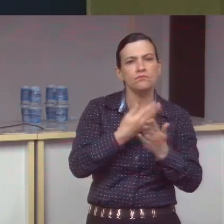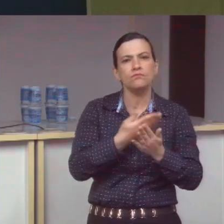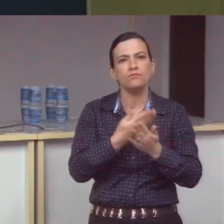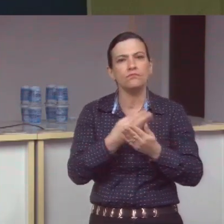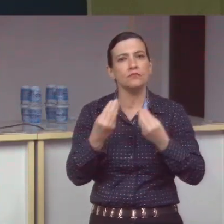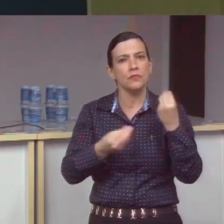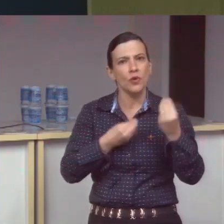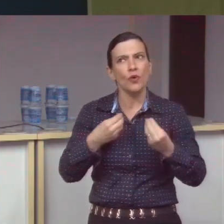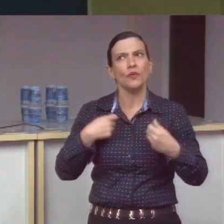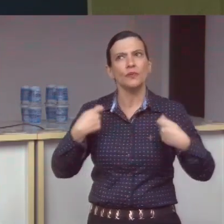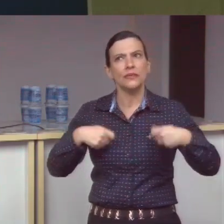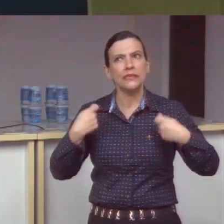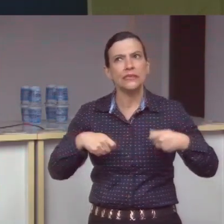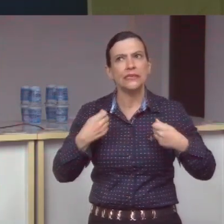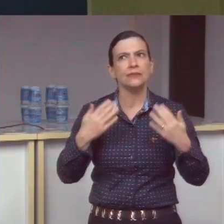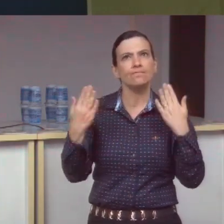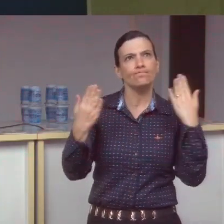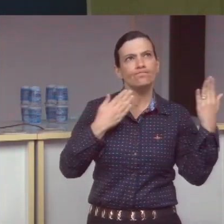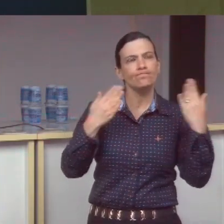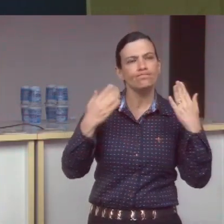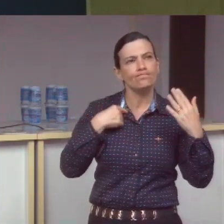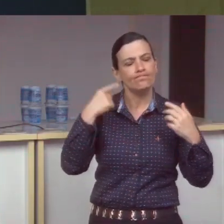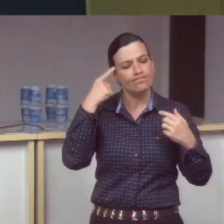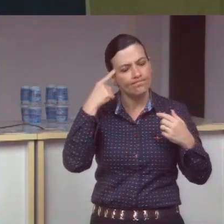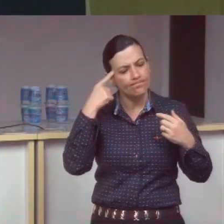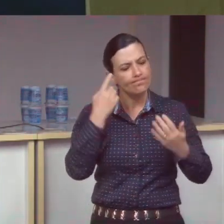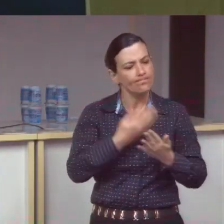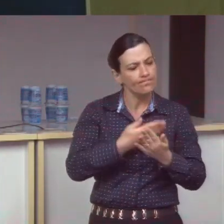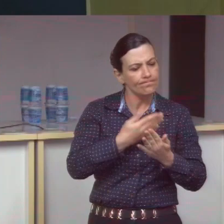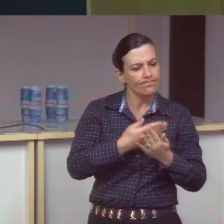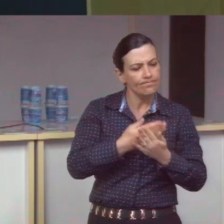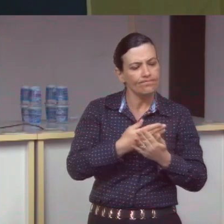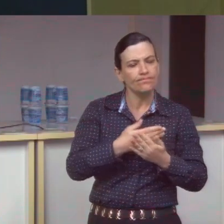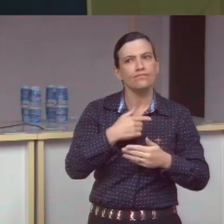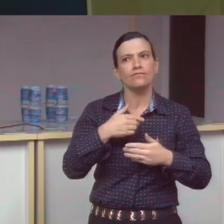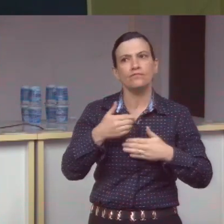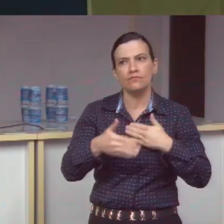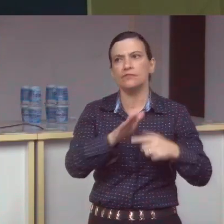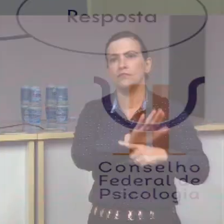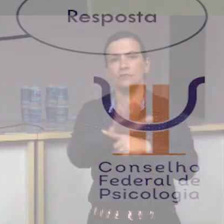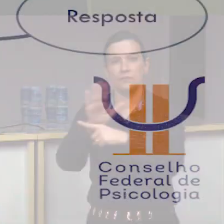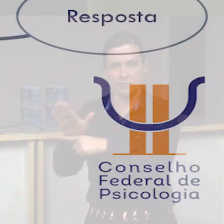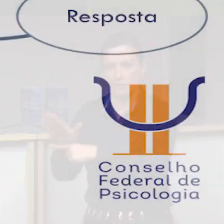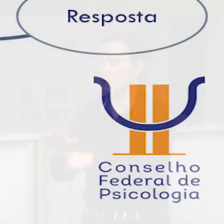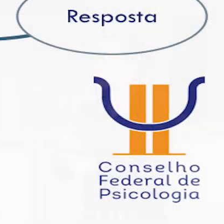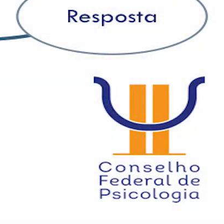ter que funcionar, né, antes, durante e depois. O próximo, por favor.